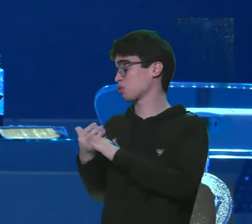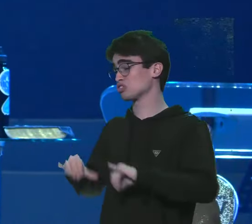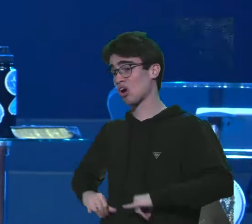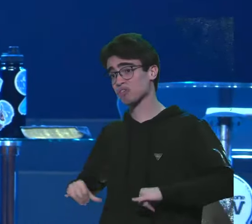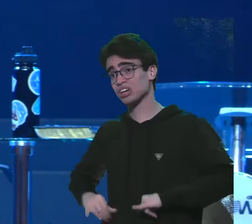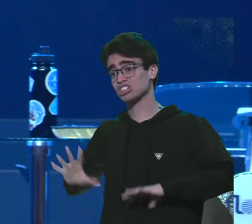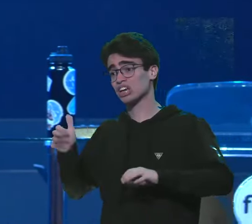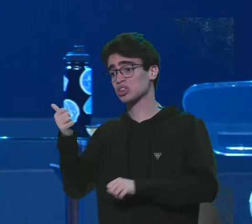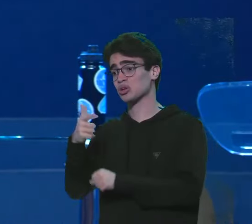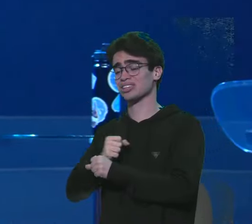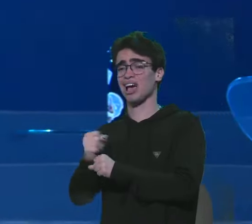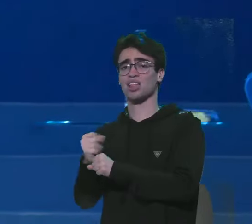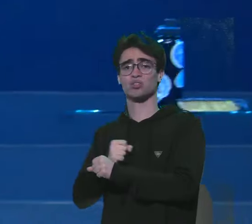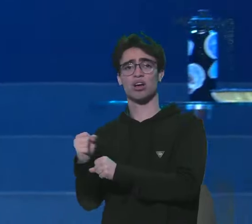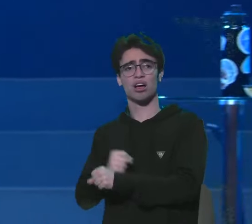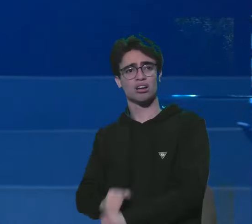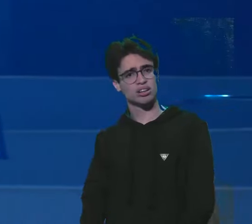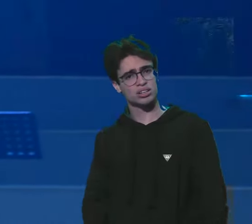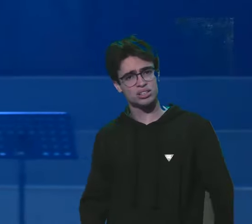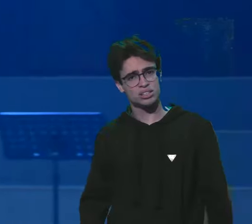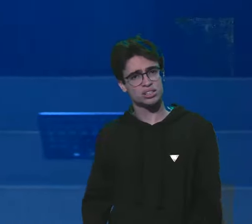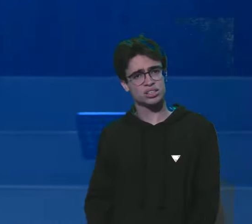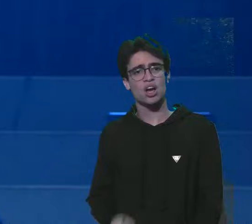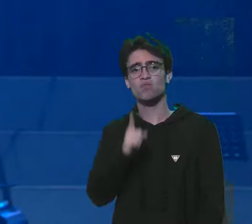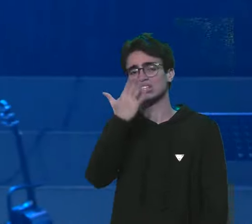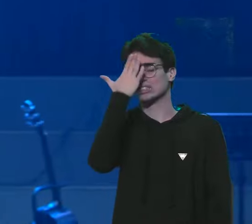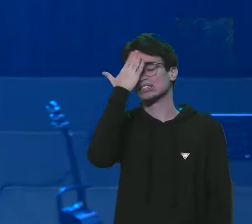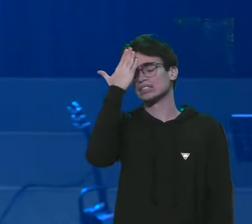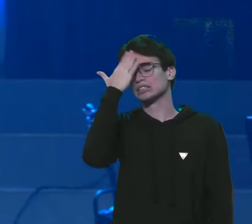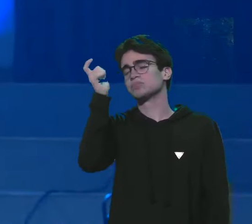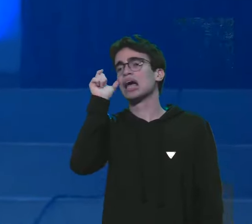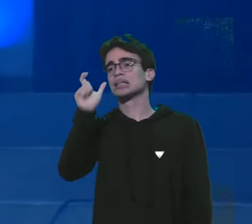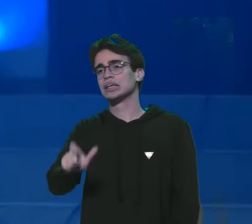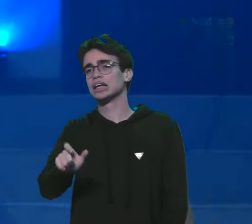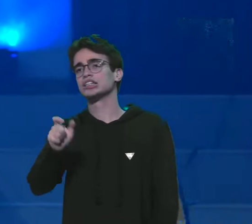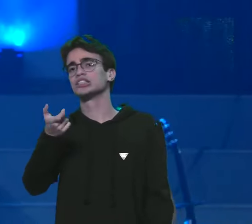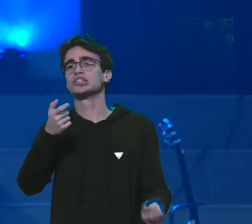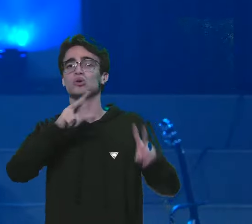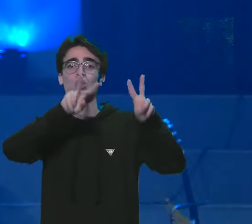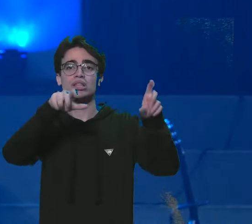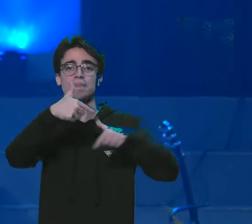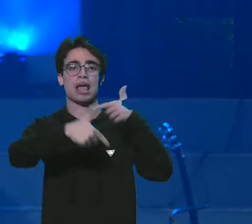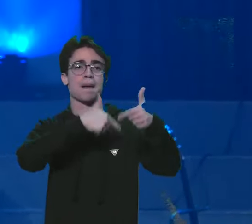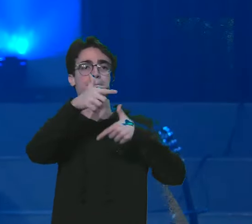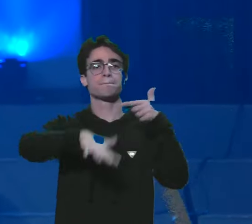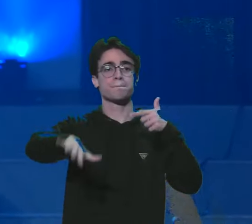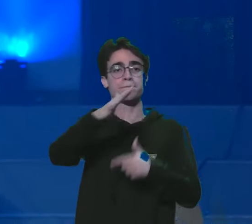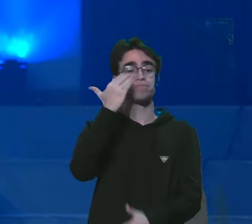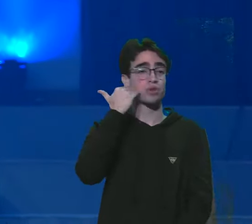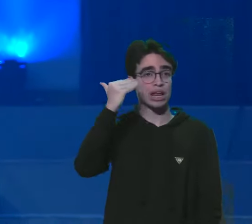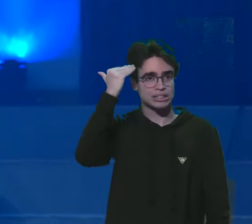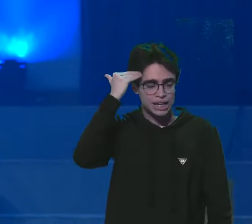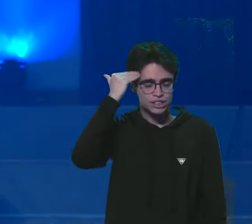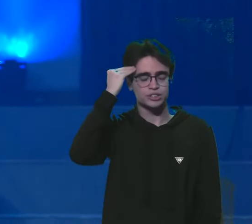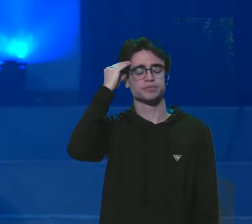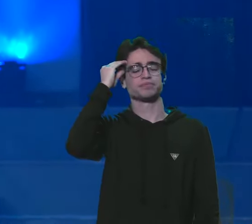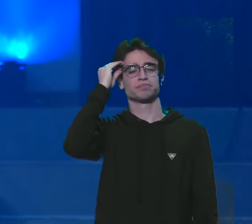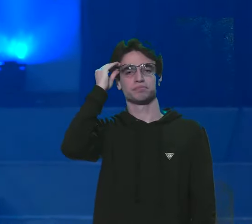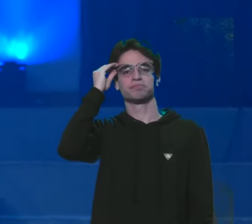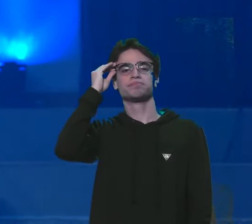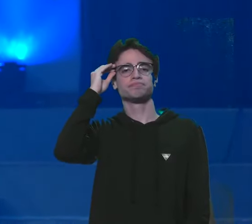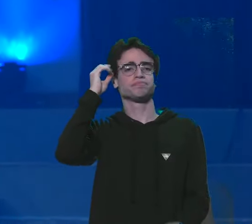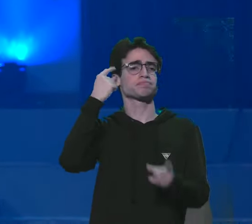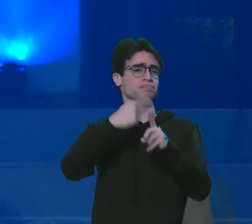anos. Sabe uma coisa interessante de trabalhar com adolescente? Porque eu